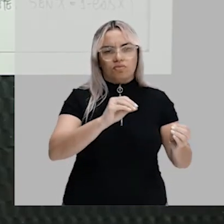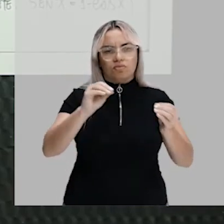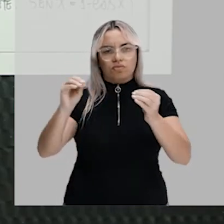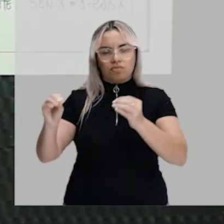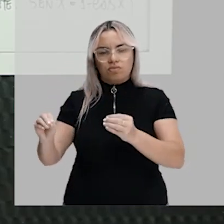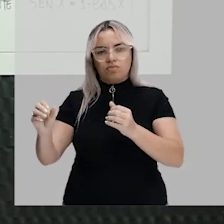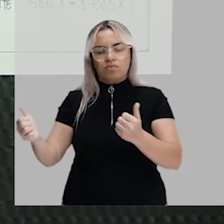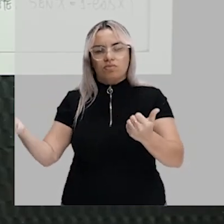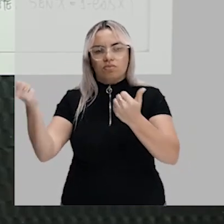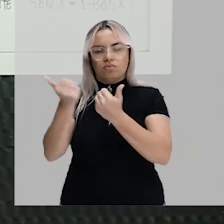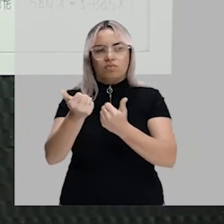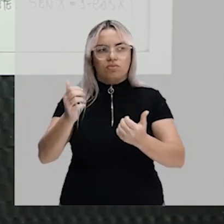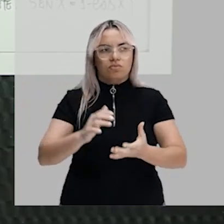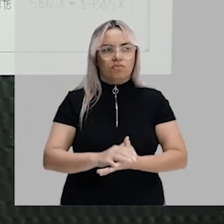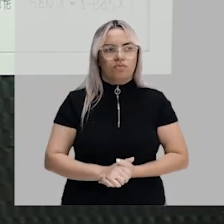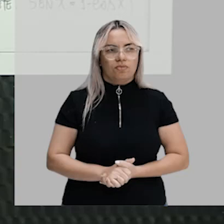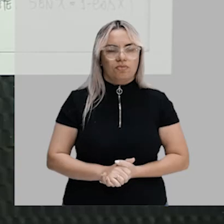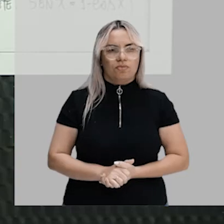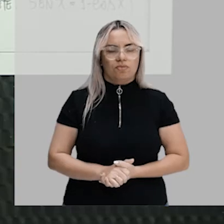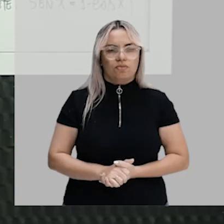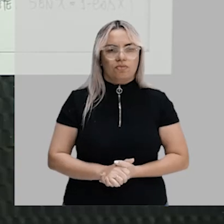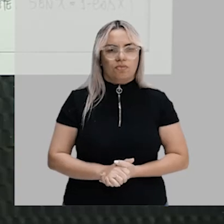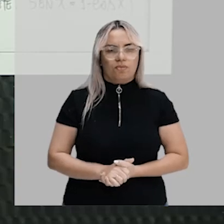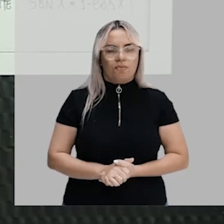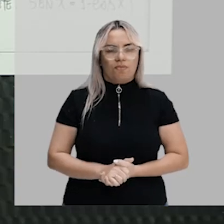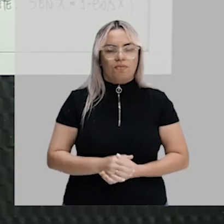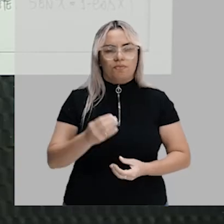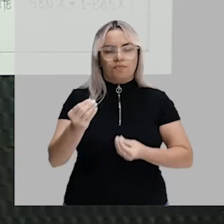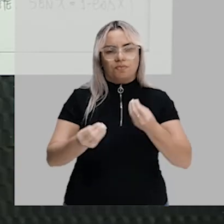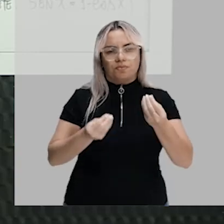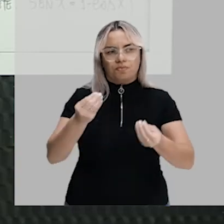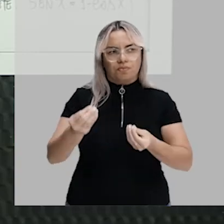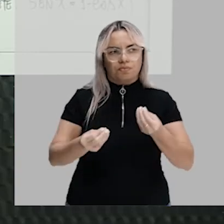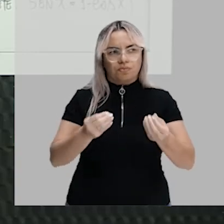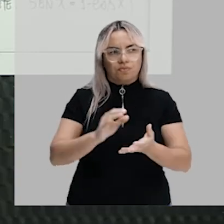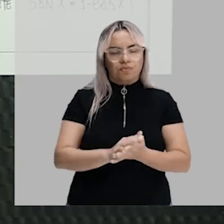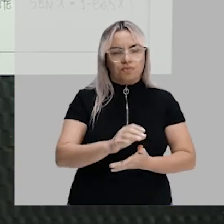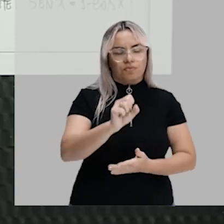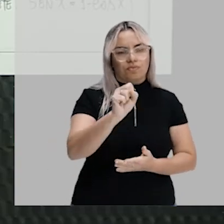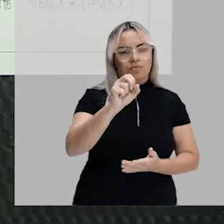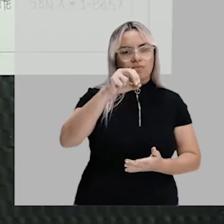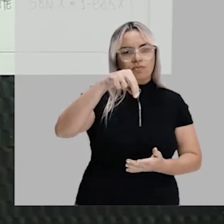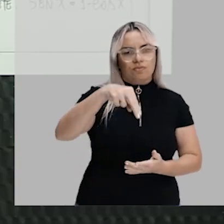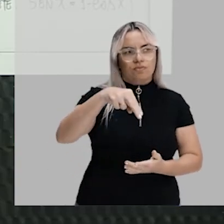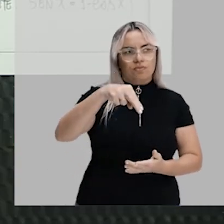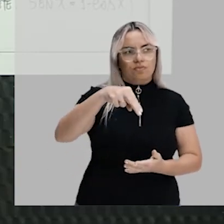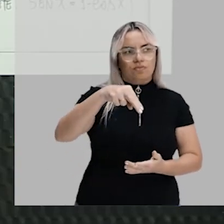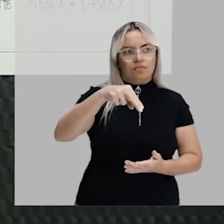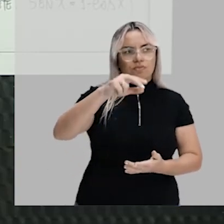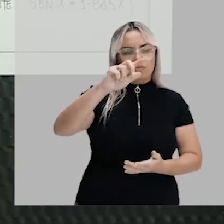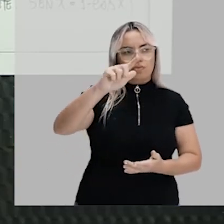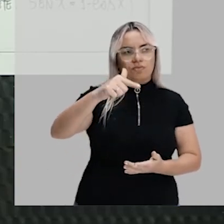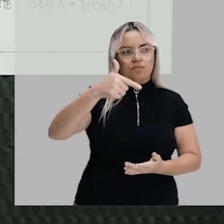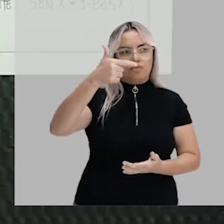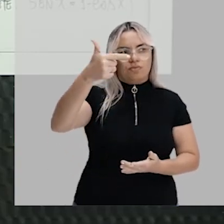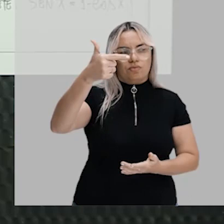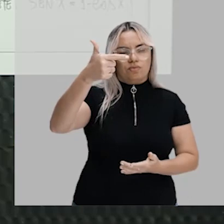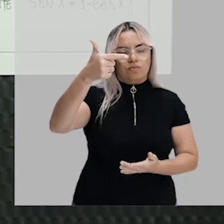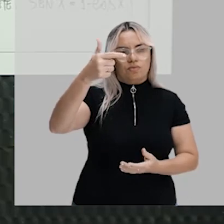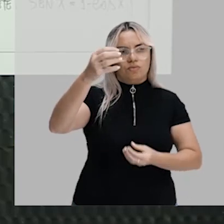local e vou substituir aqui ó como o seno tá o quadrado então aqui vai ficar dois o qu